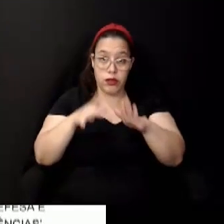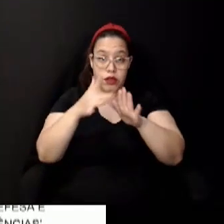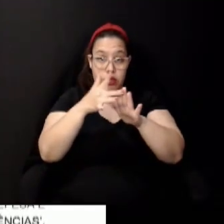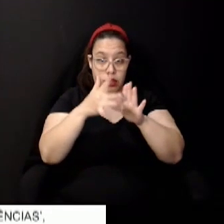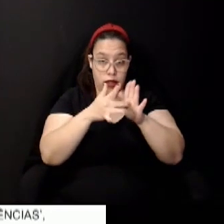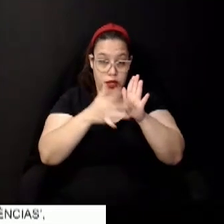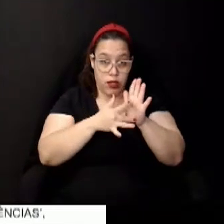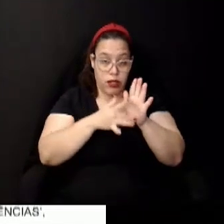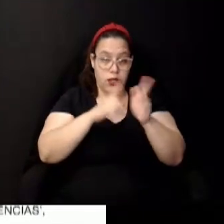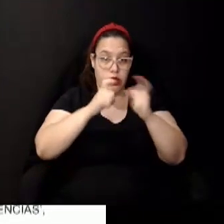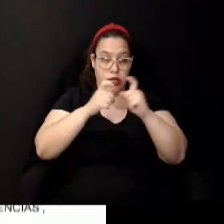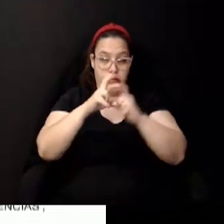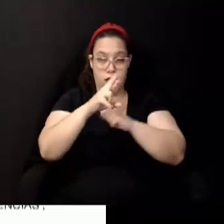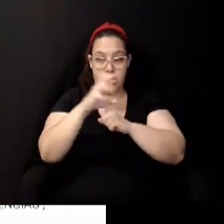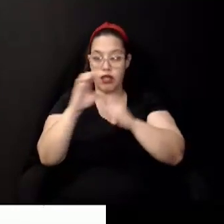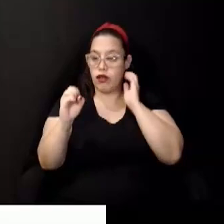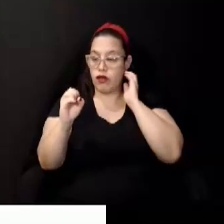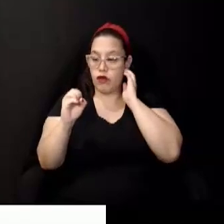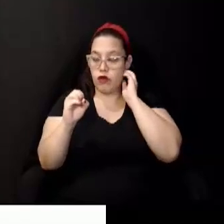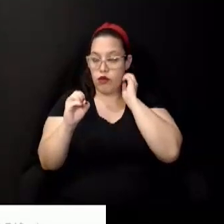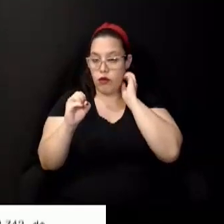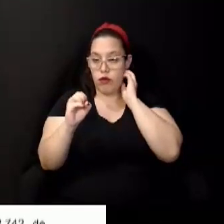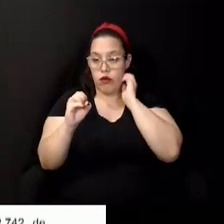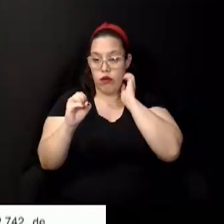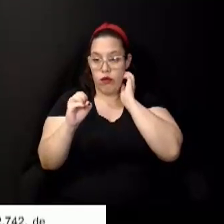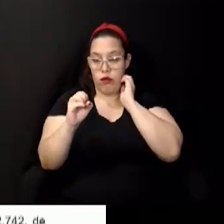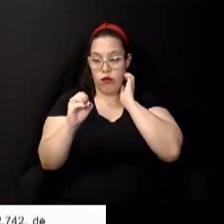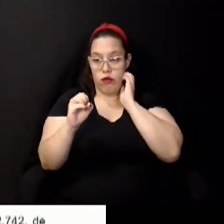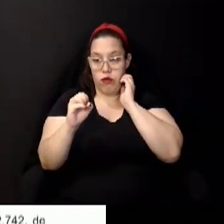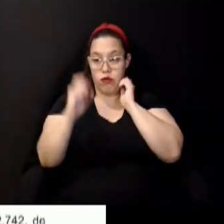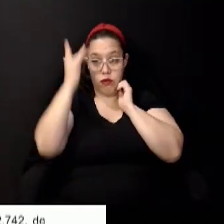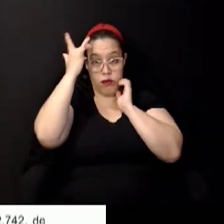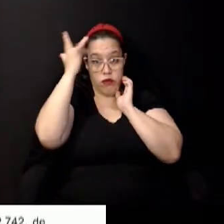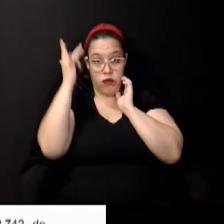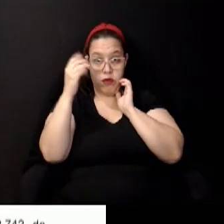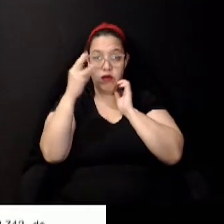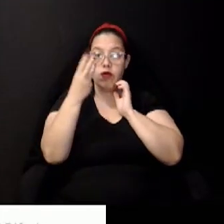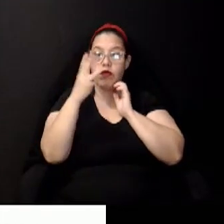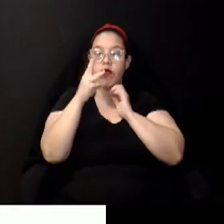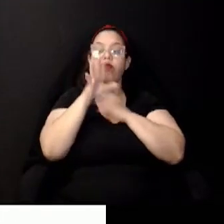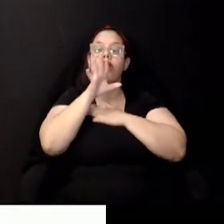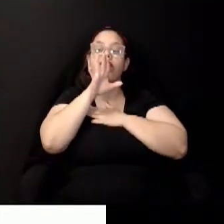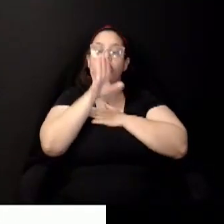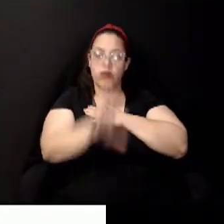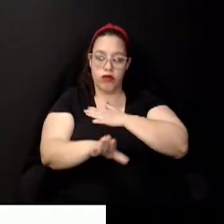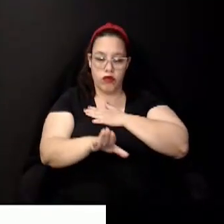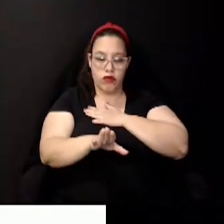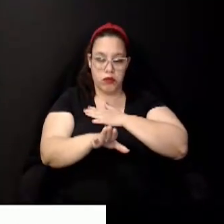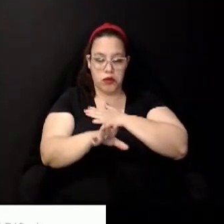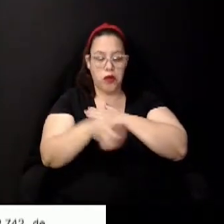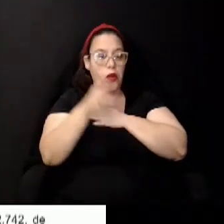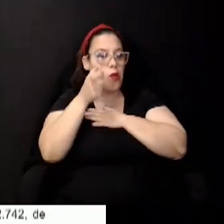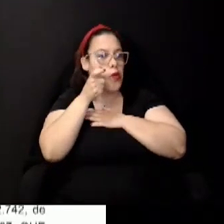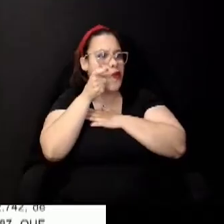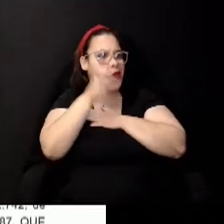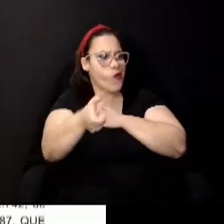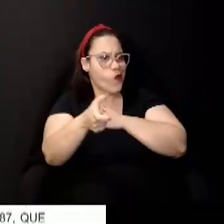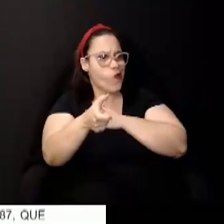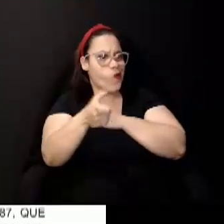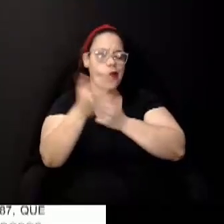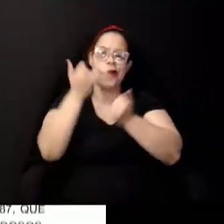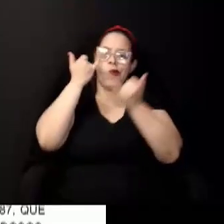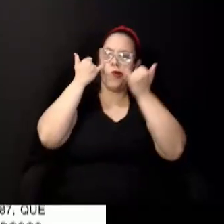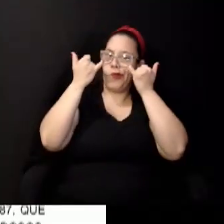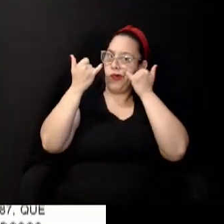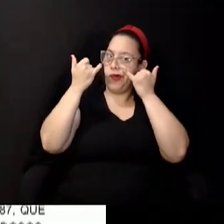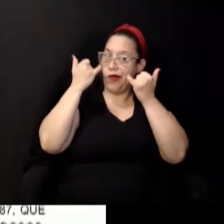da Comissão de Constituição e Legalidade. Amanhã, 3 horas da tarde, você vai ficar muito bem informado. Se você entrar no site da